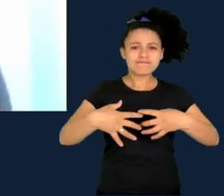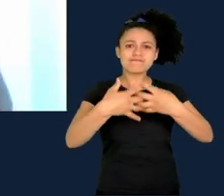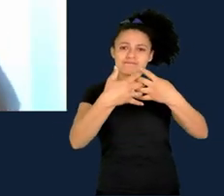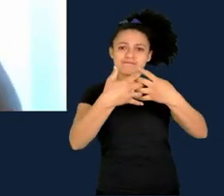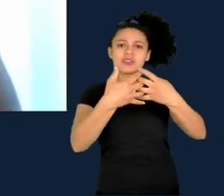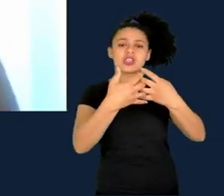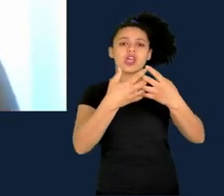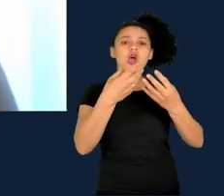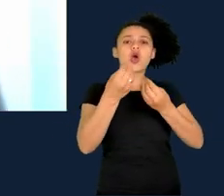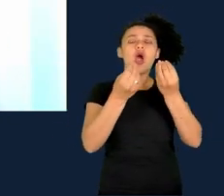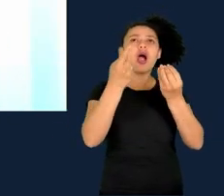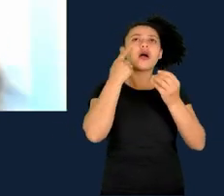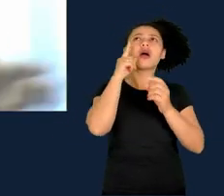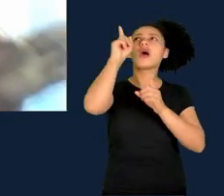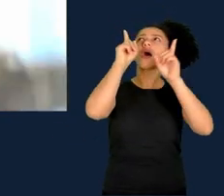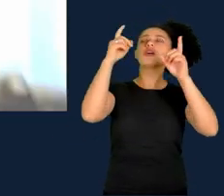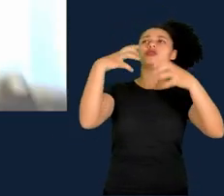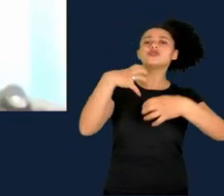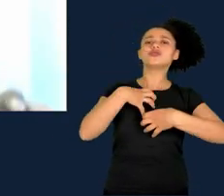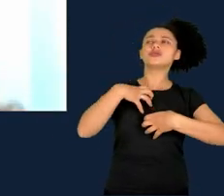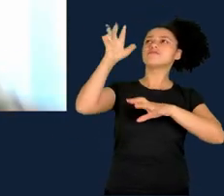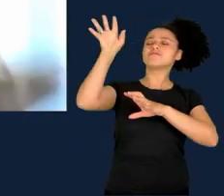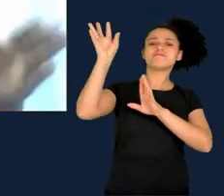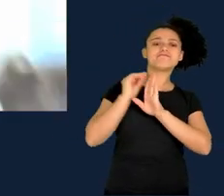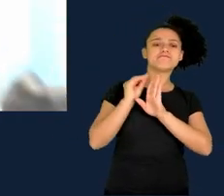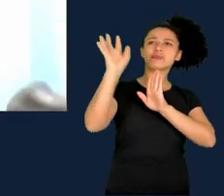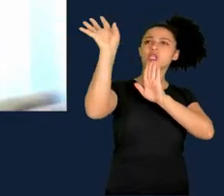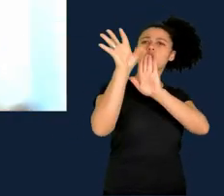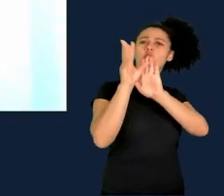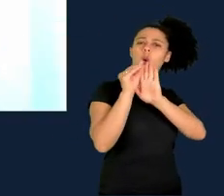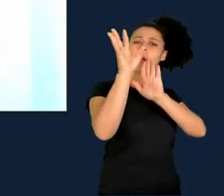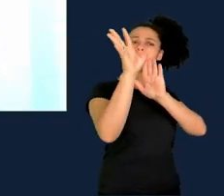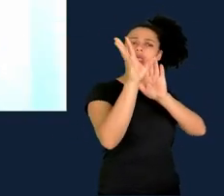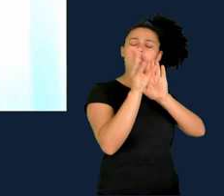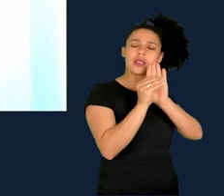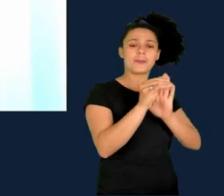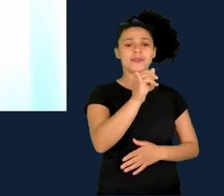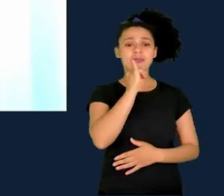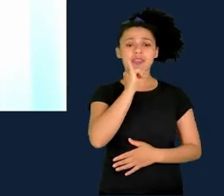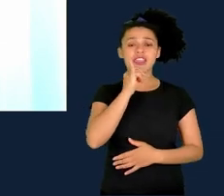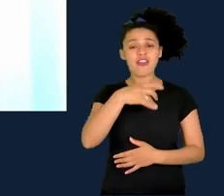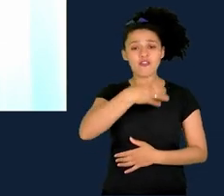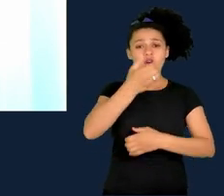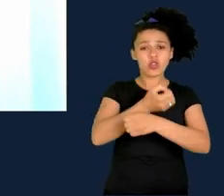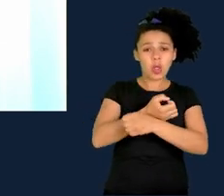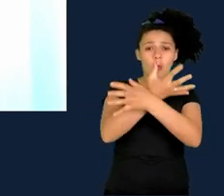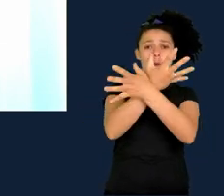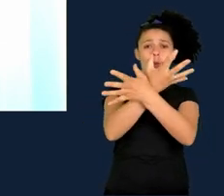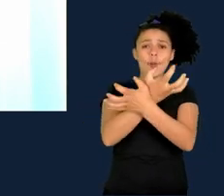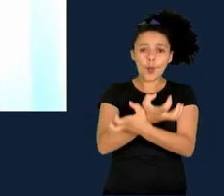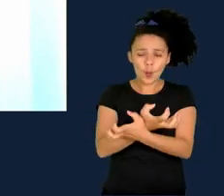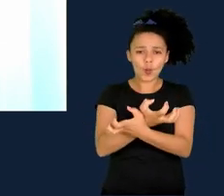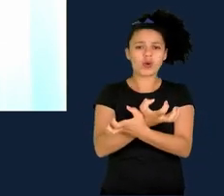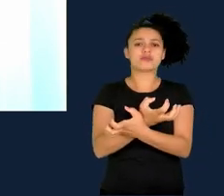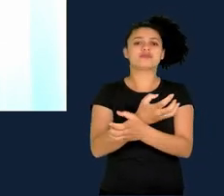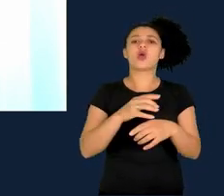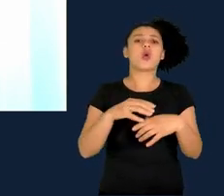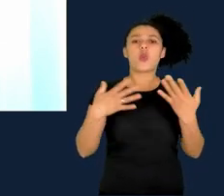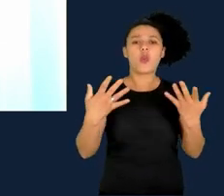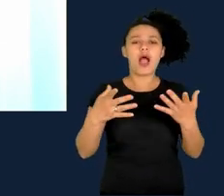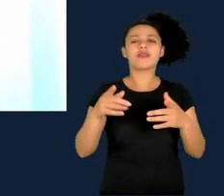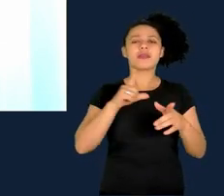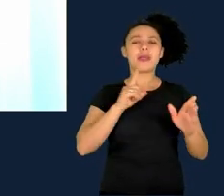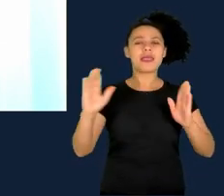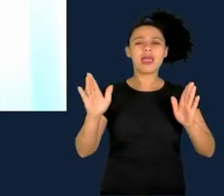as constelações, né? Época da seca, quais frutas tem, época da enchente, quais frutas tem, que tipos